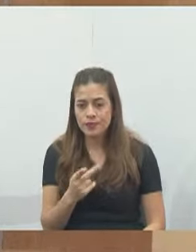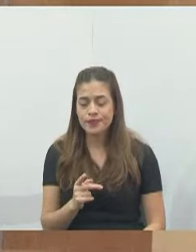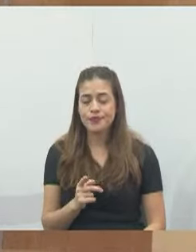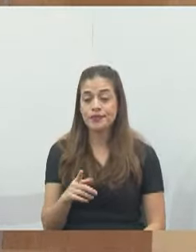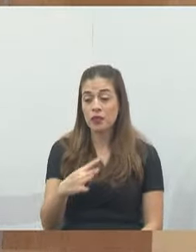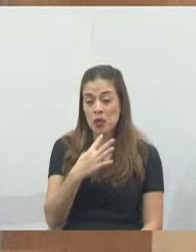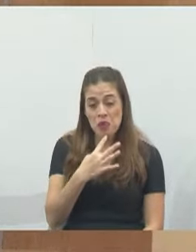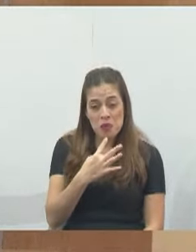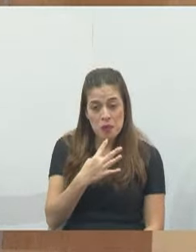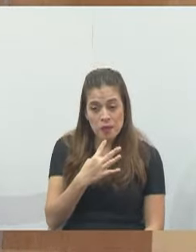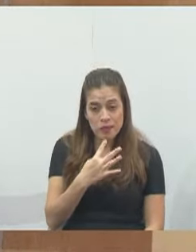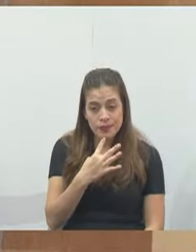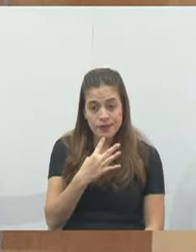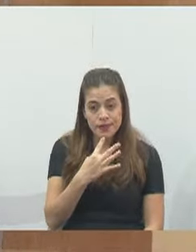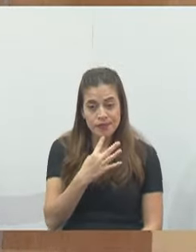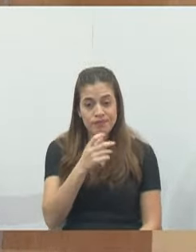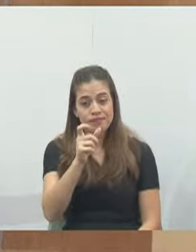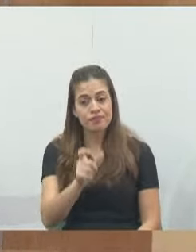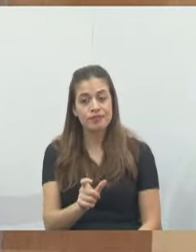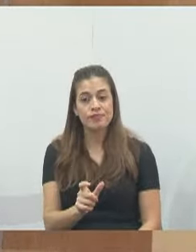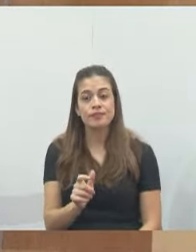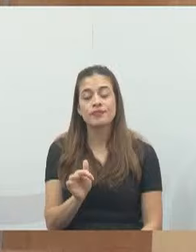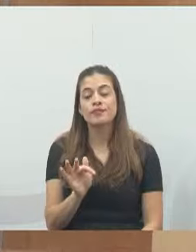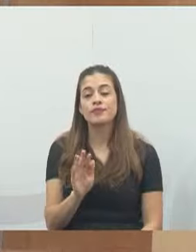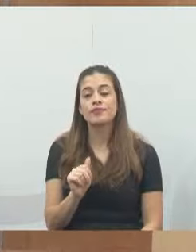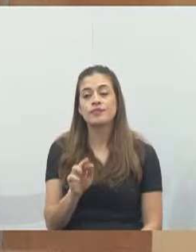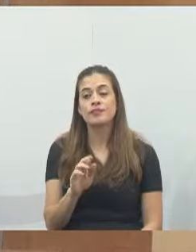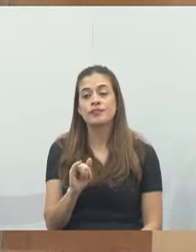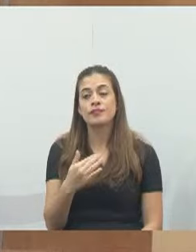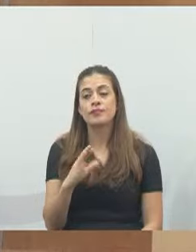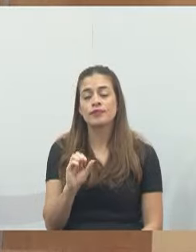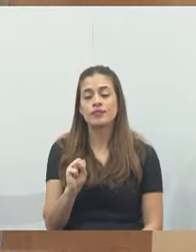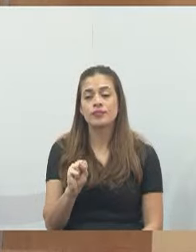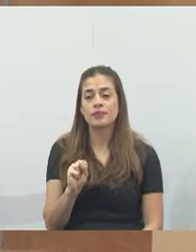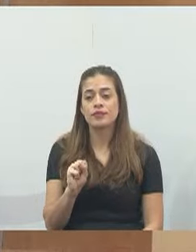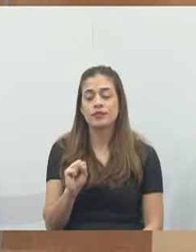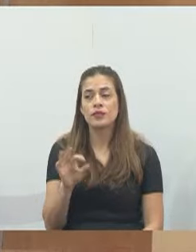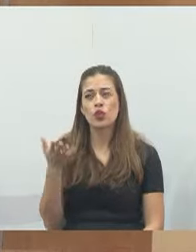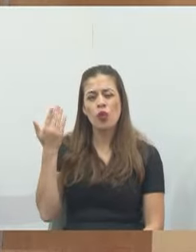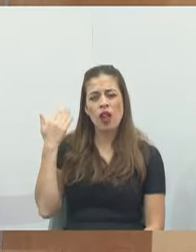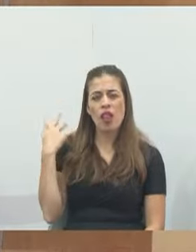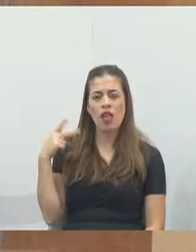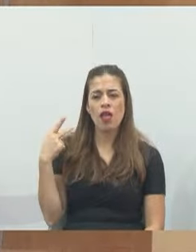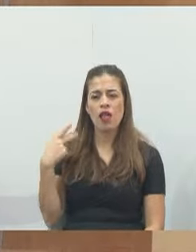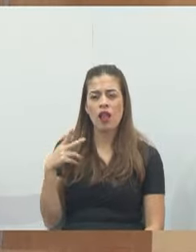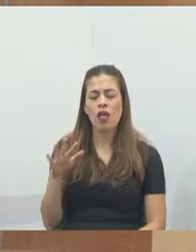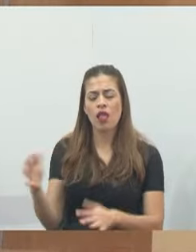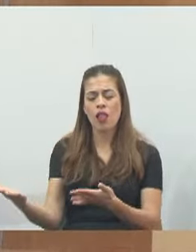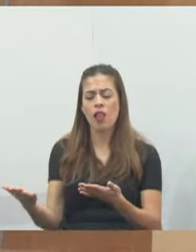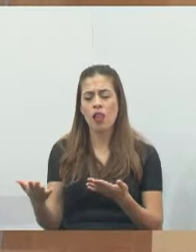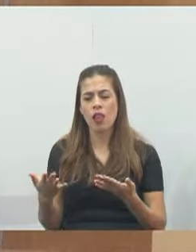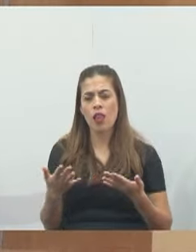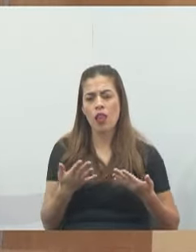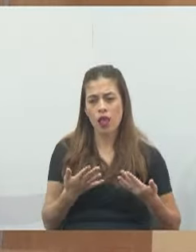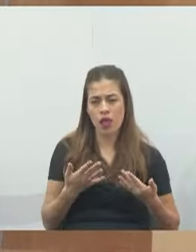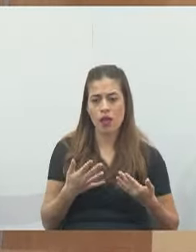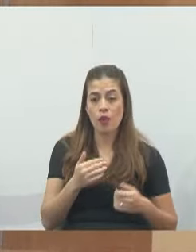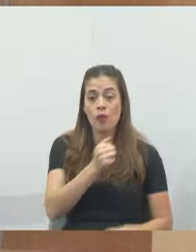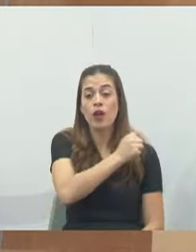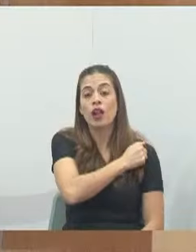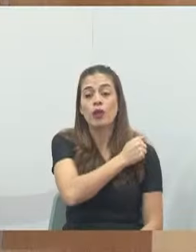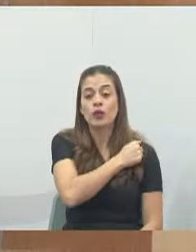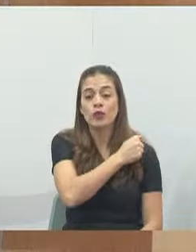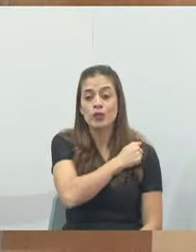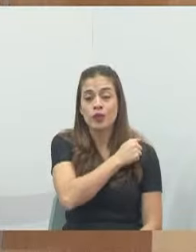conheci o Fabrício quando eu fui vereador da outra vez, em que o Fabrício trazia os alunos